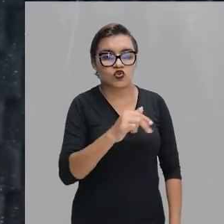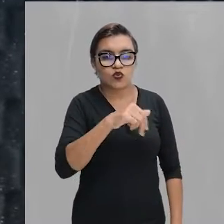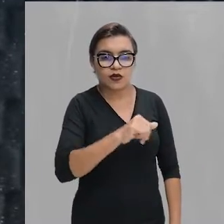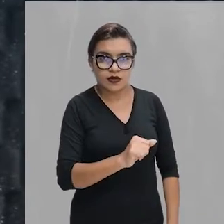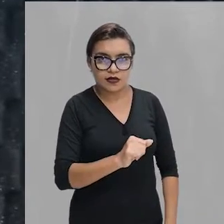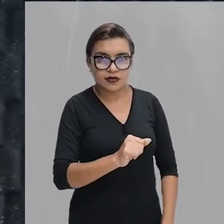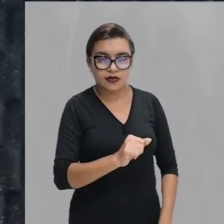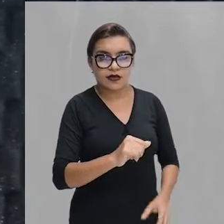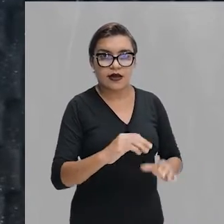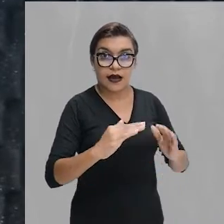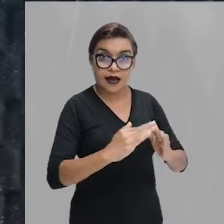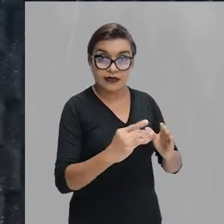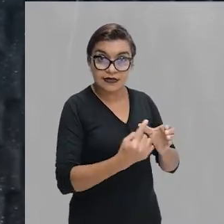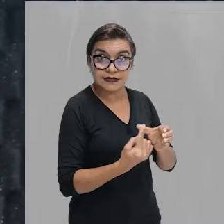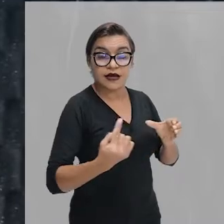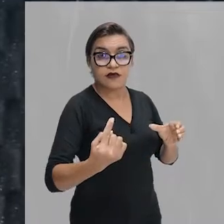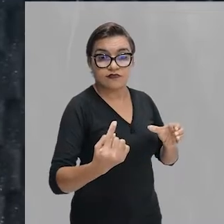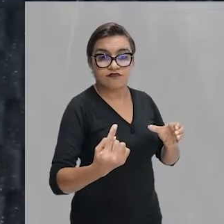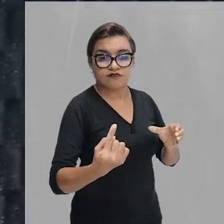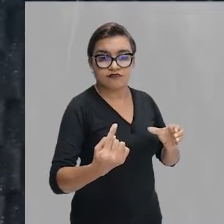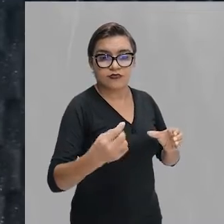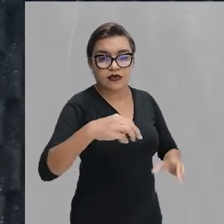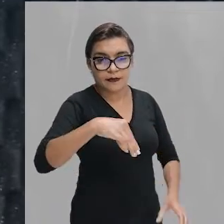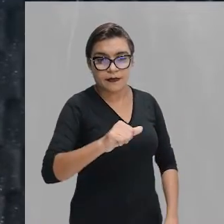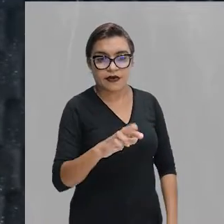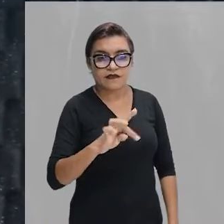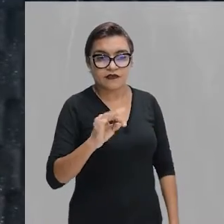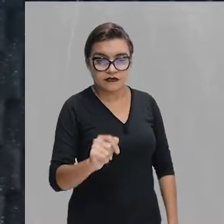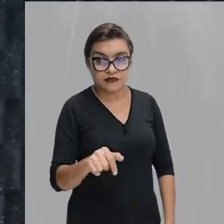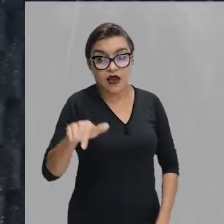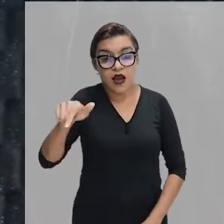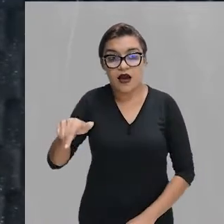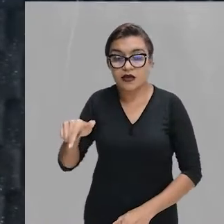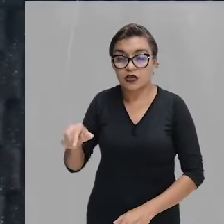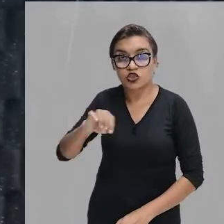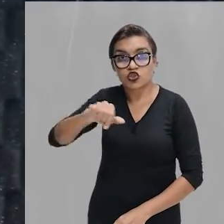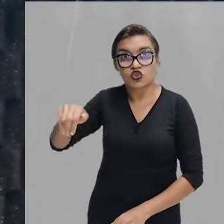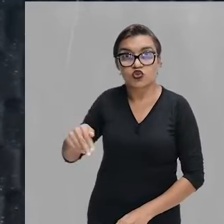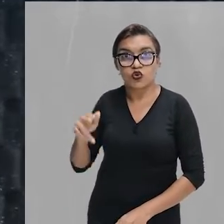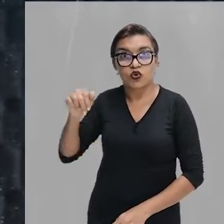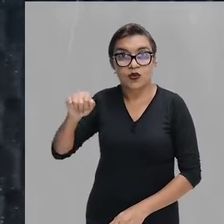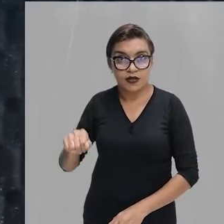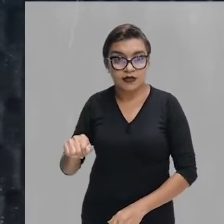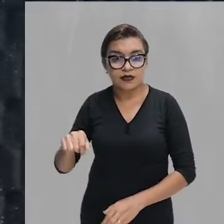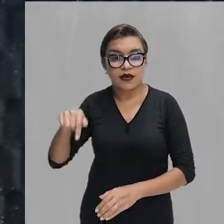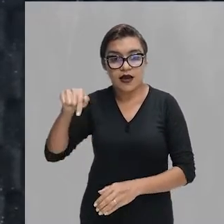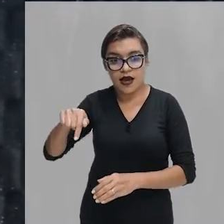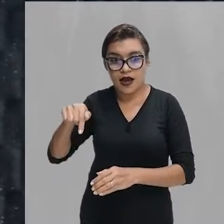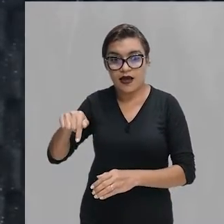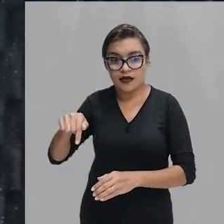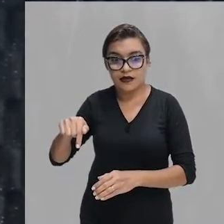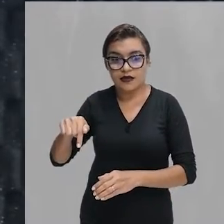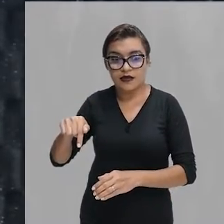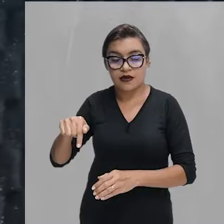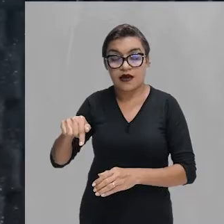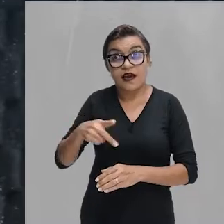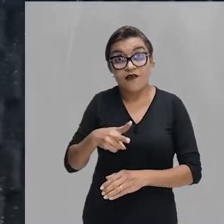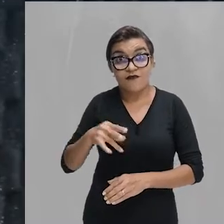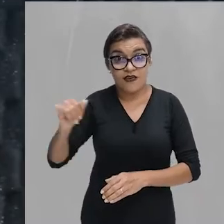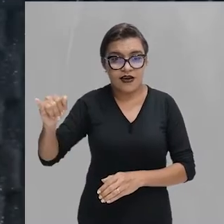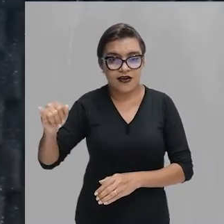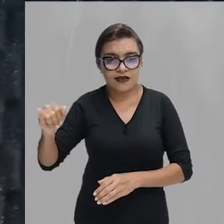tá? Aqui eu não coloquei esse pronome. Então, Joana foi à casa de Martim e Joana foi embora da casa de